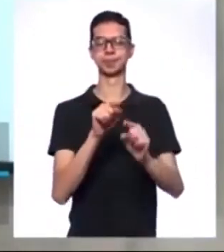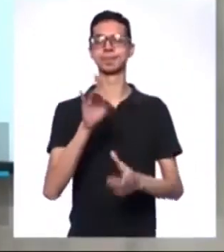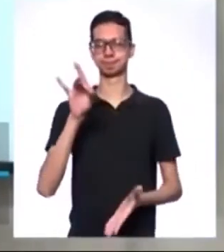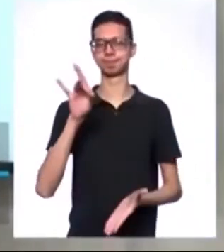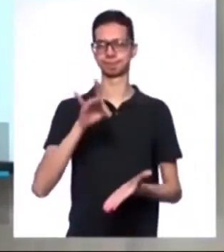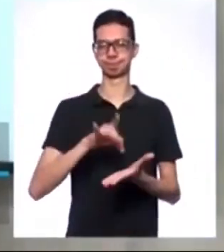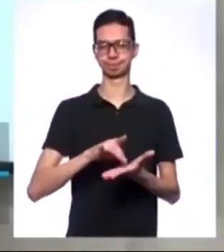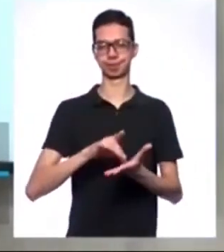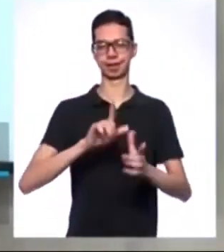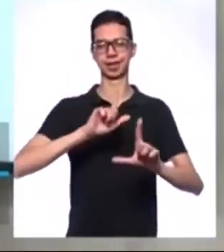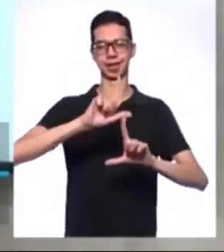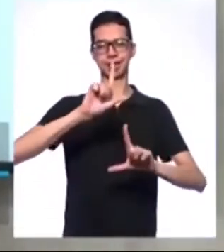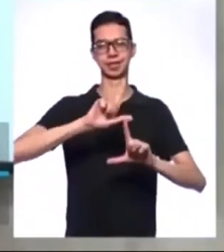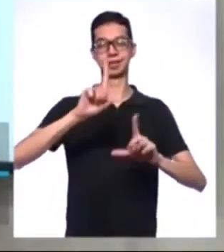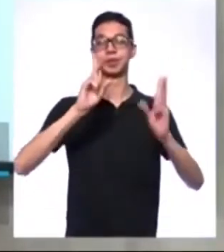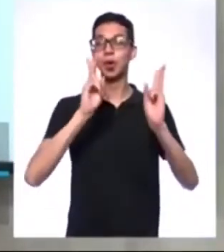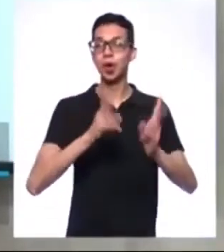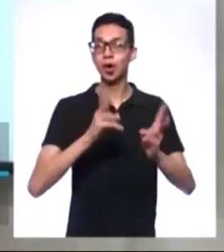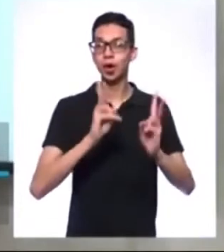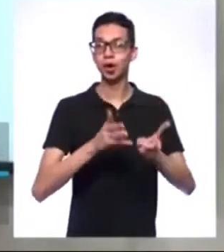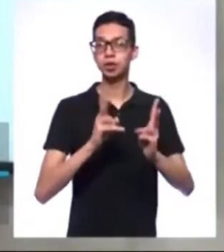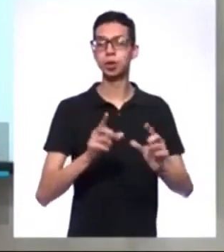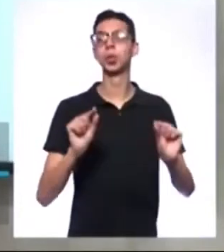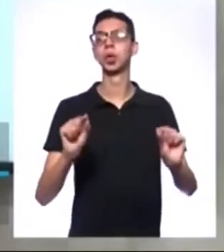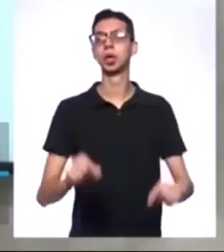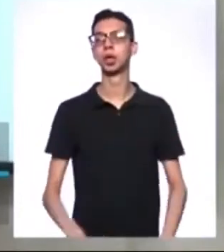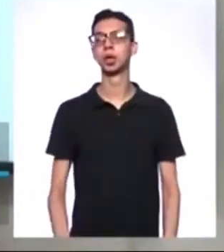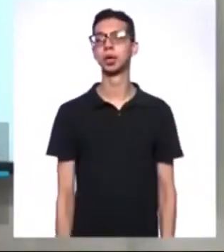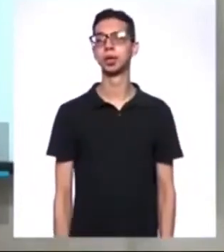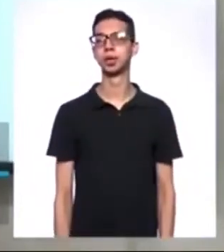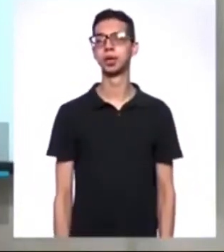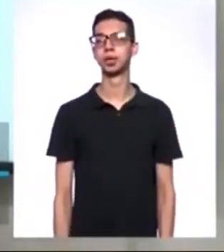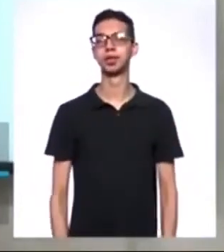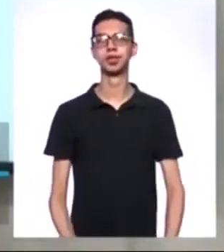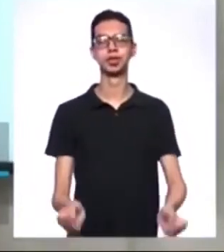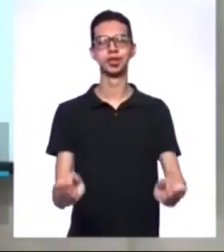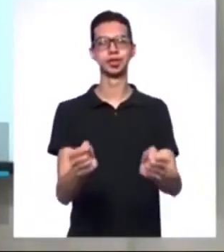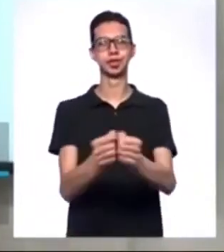que essas três letras Fiquem sempre o quê juntas